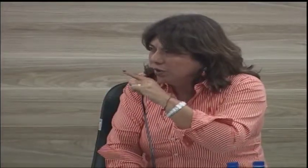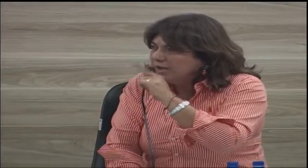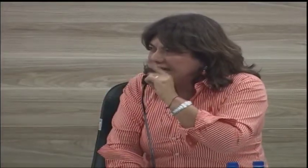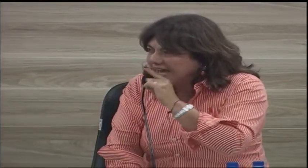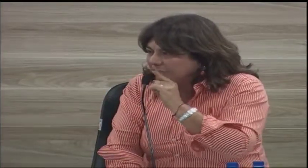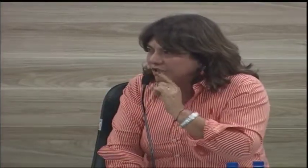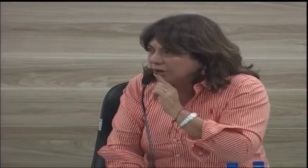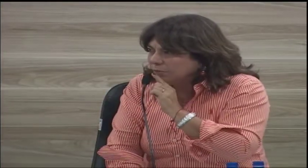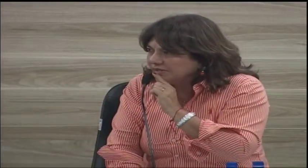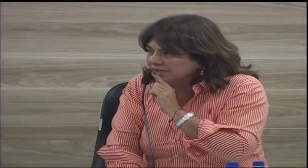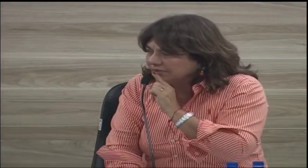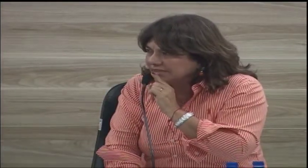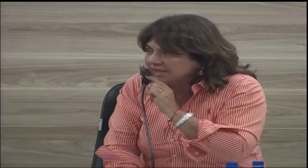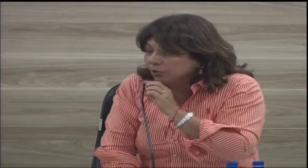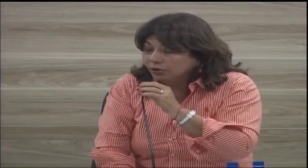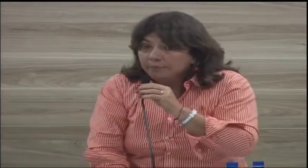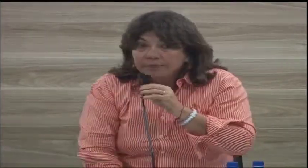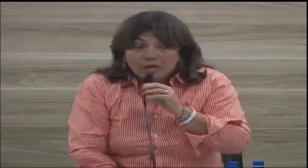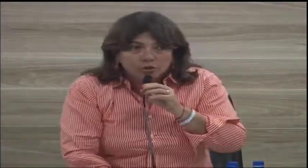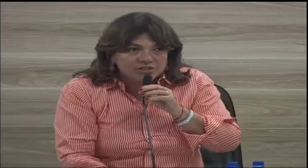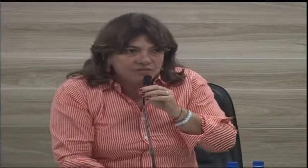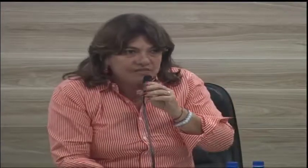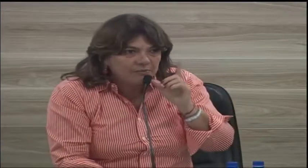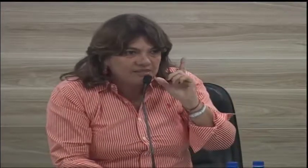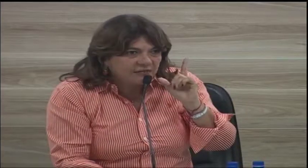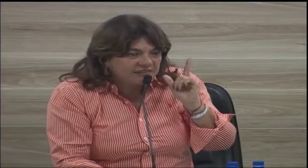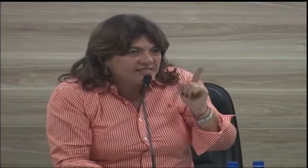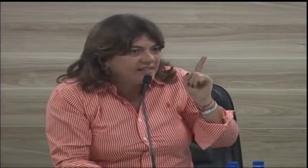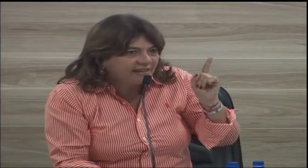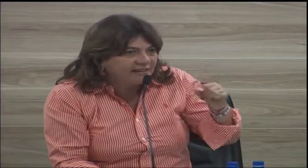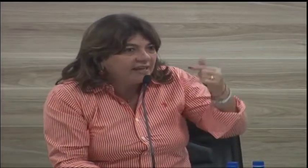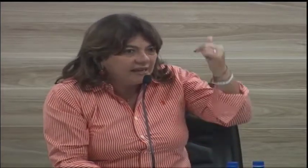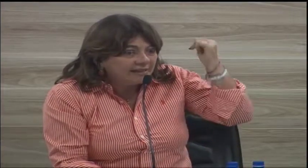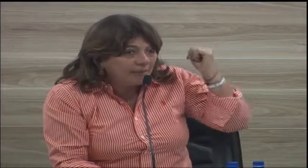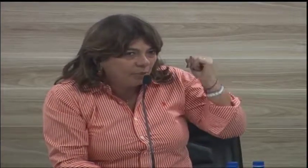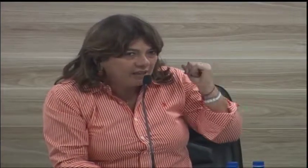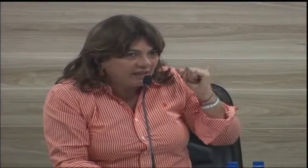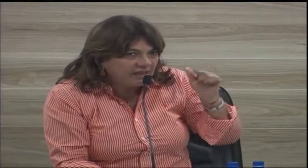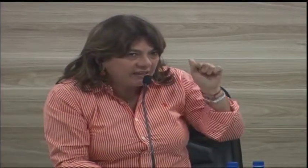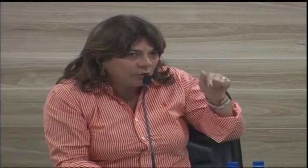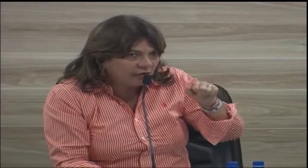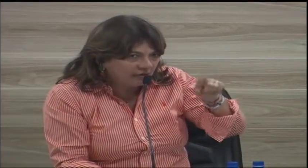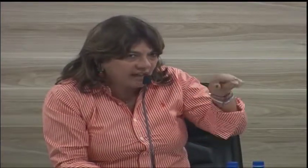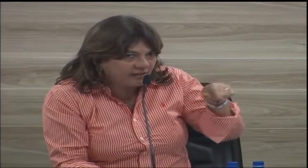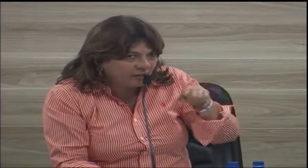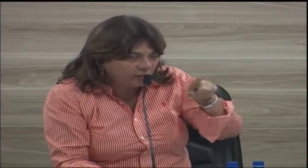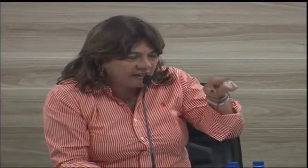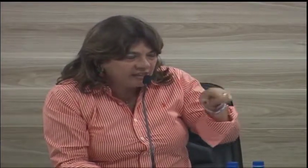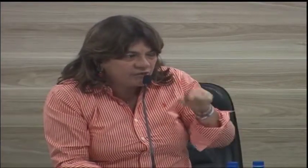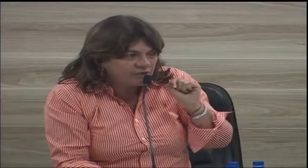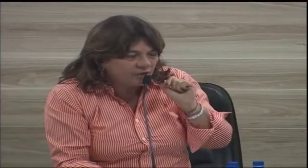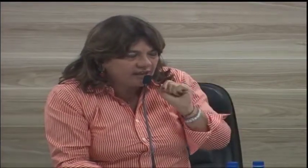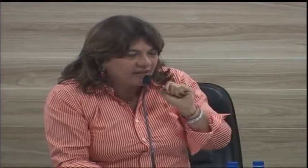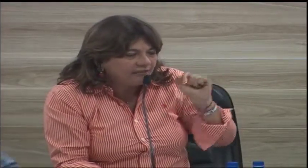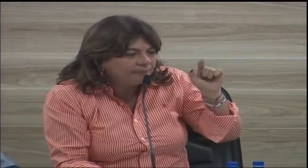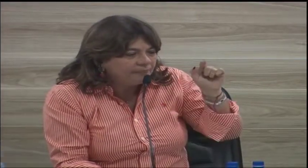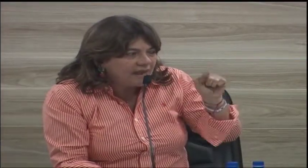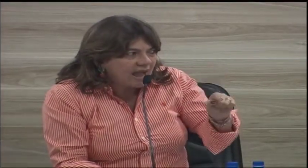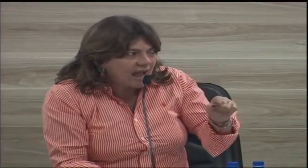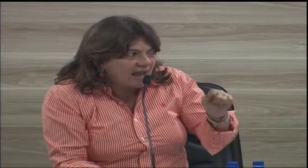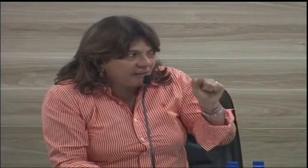Lu, que éramos da Comissão da Saúde, nós fizemos a visita ali na policlínica, onde antes